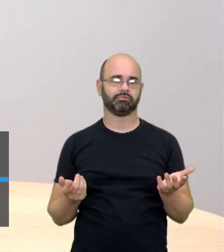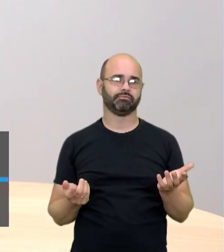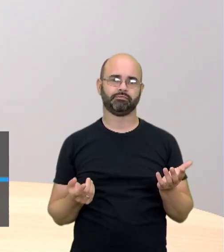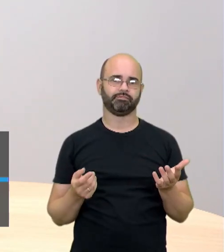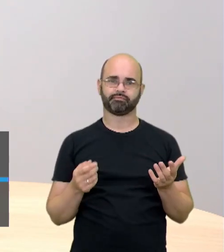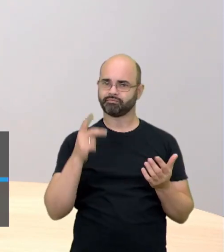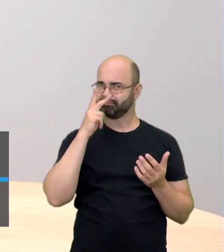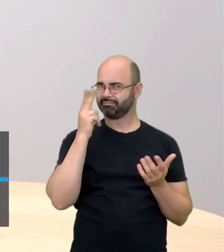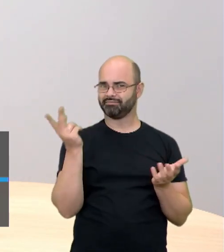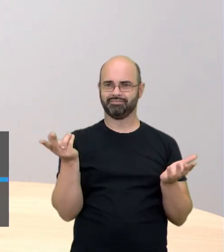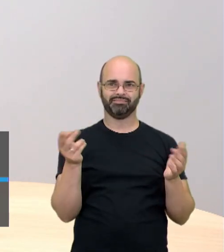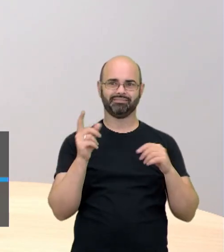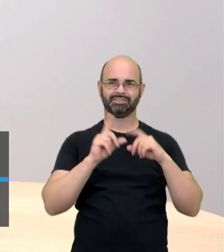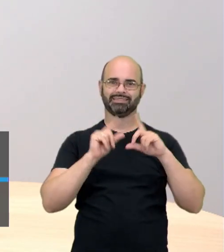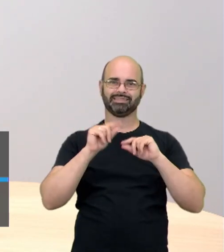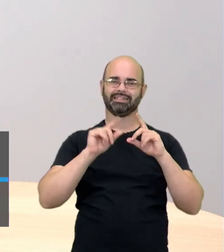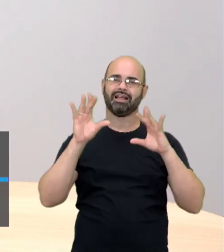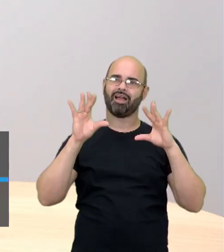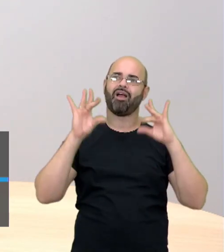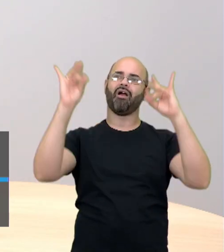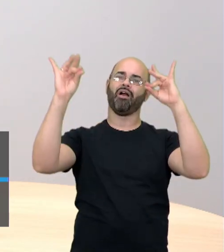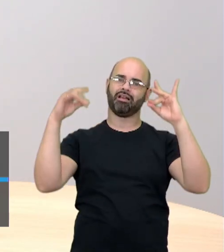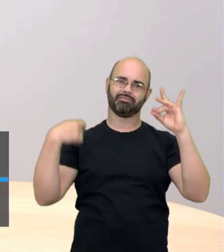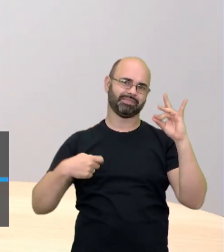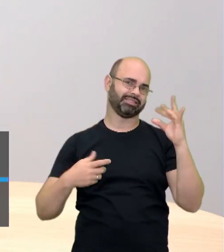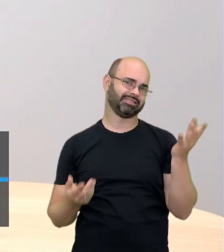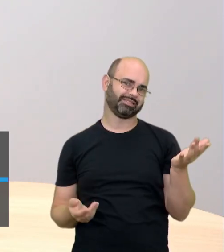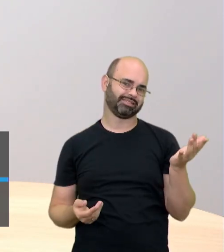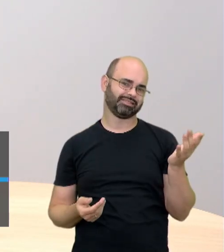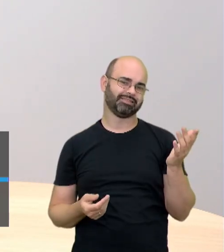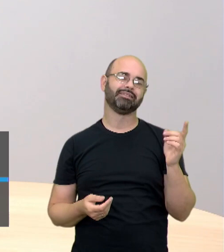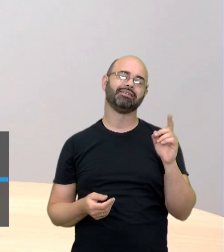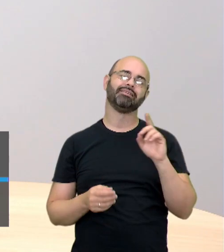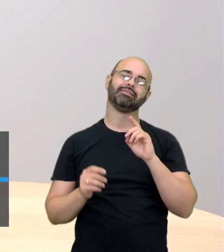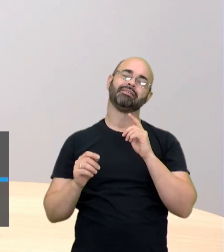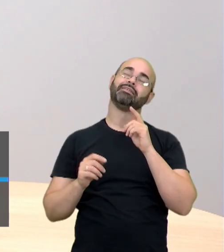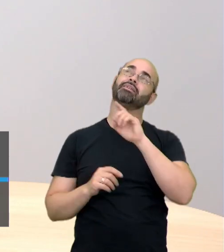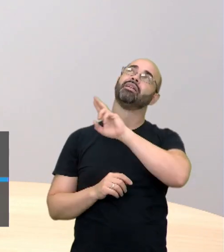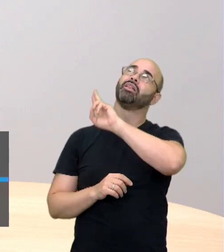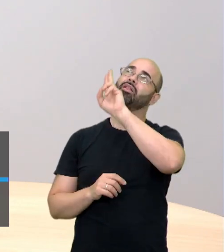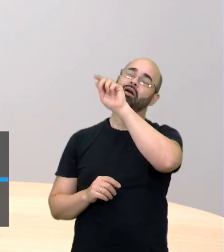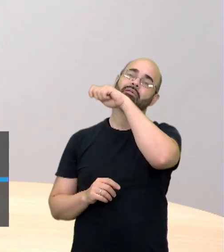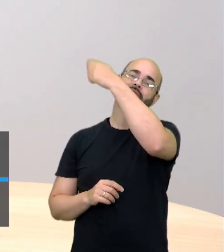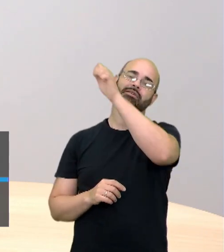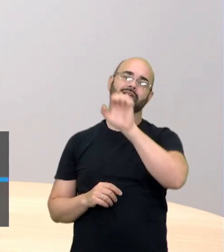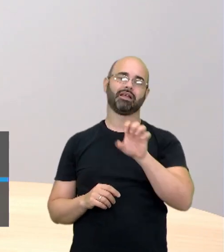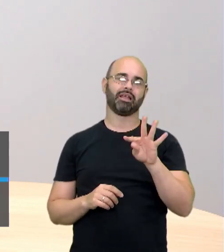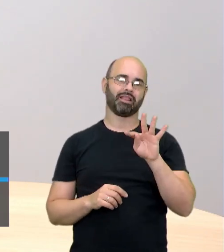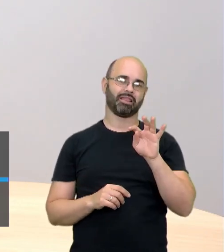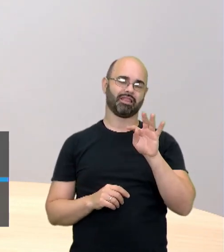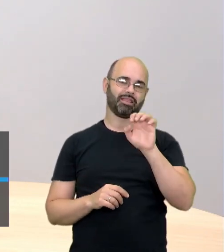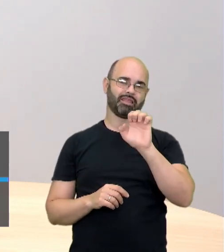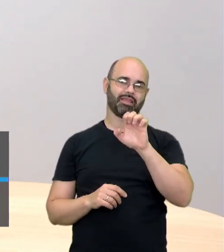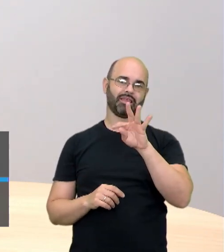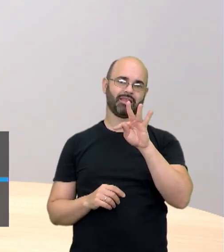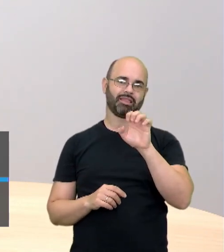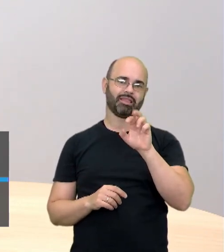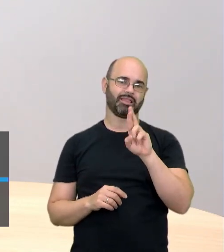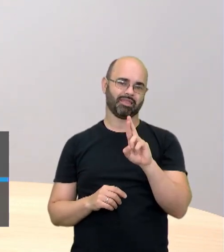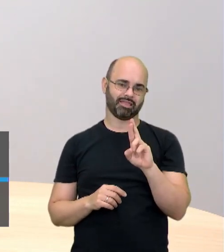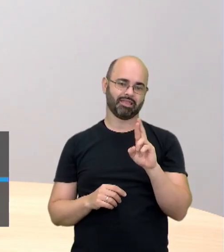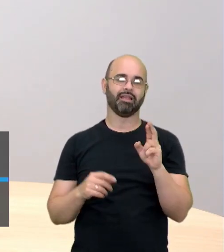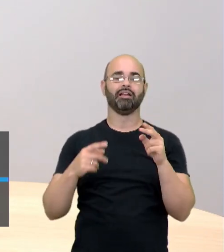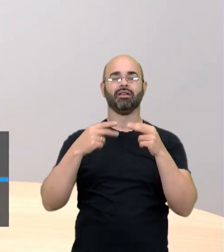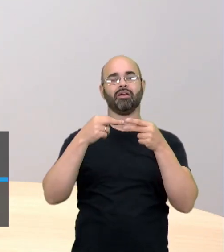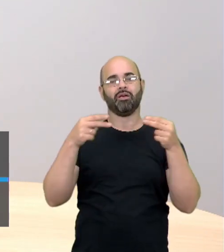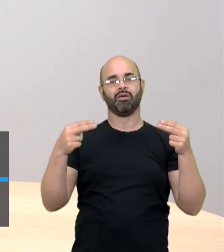colada, né, nessas estrelas no céu. E essa coisa eles chamavam de éter, que seria a substância que